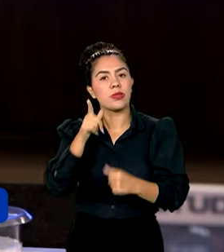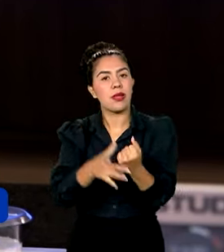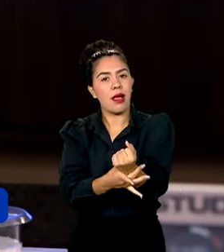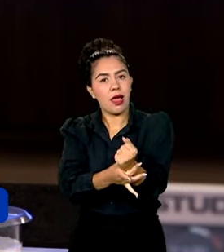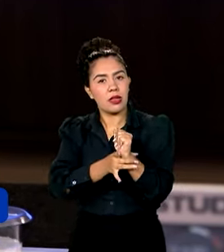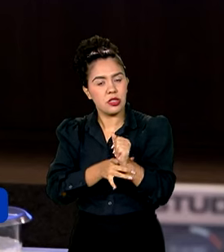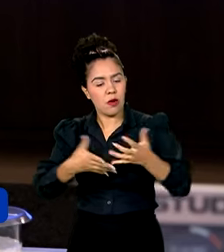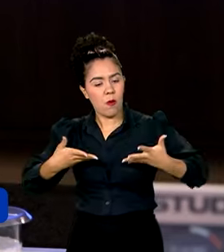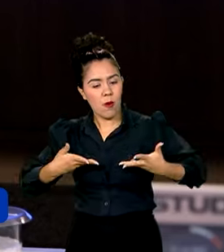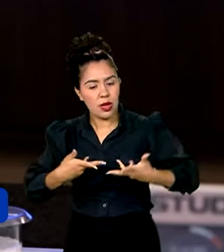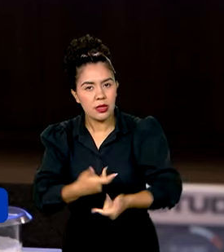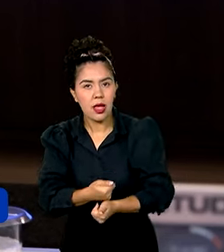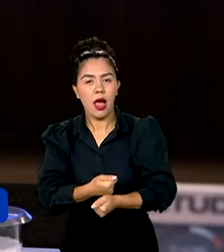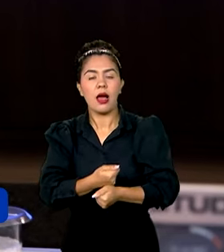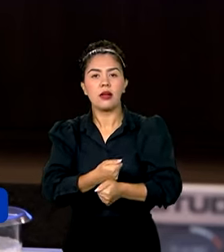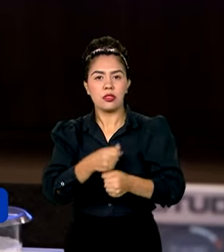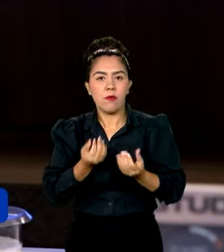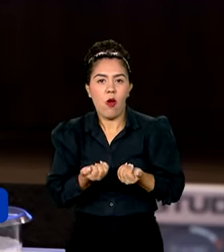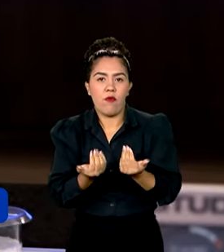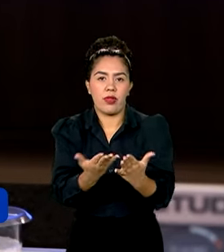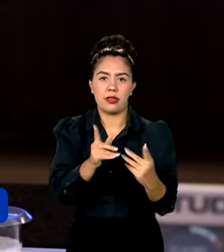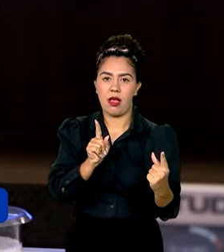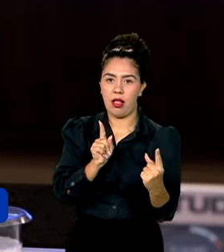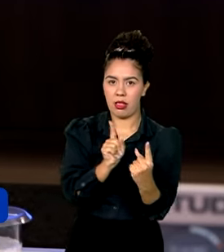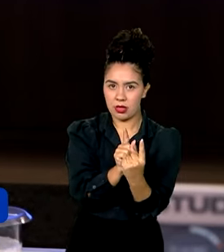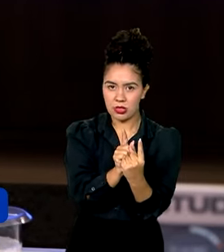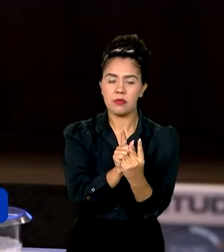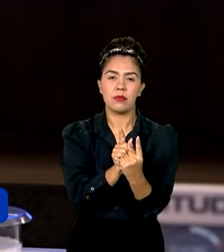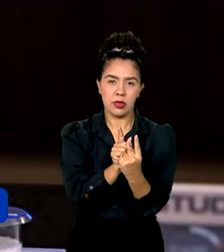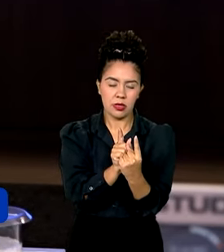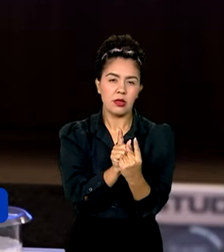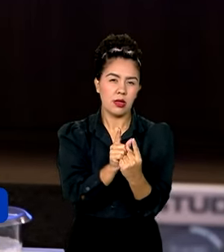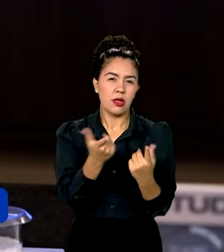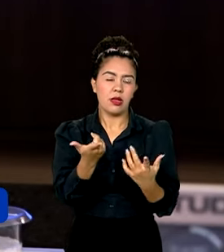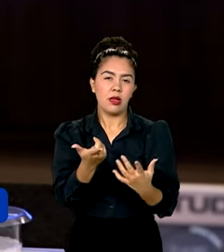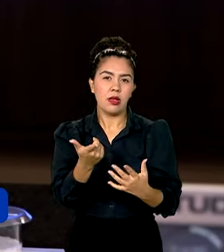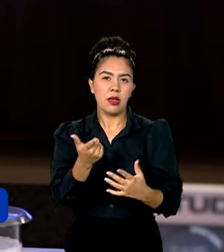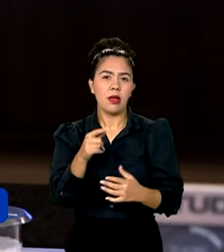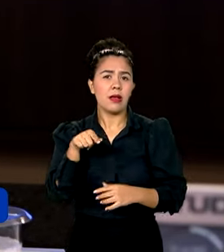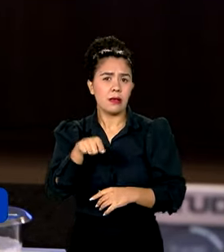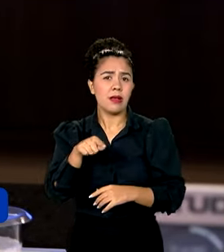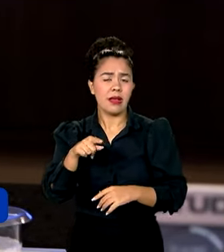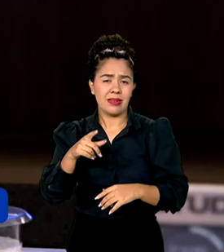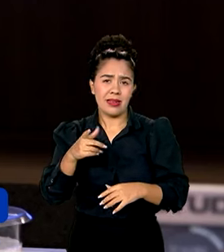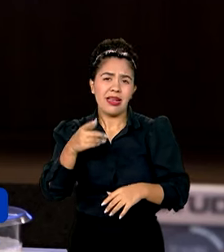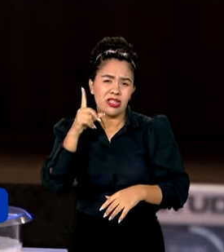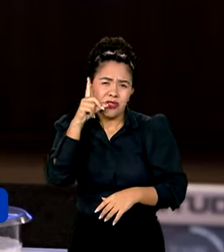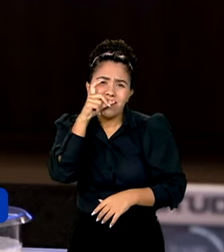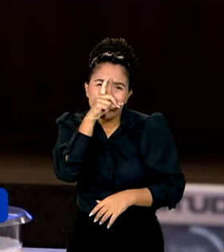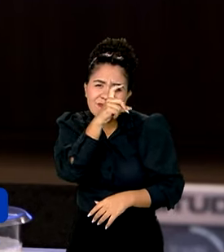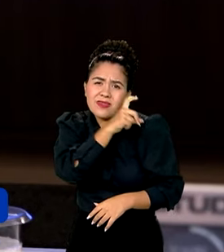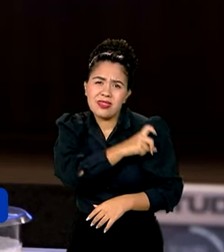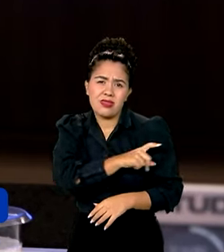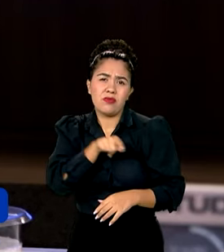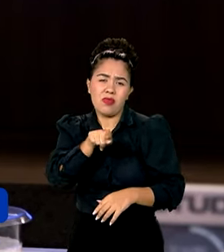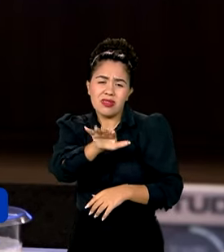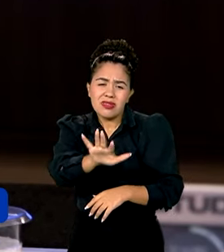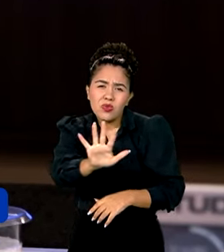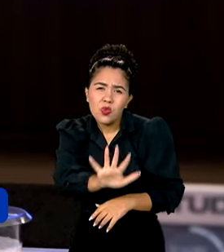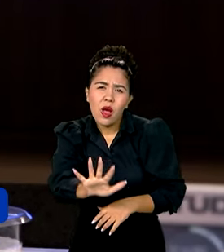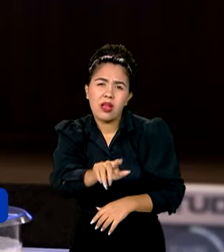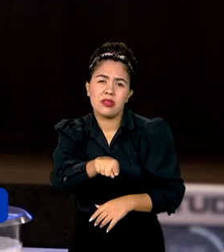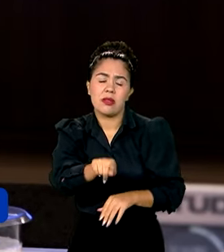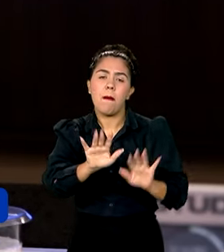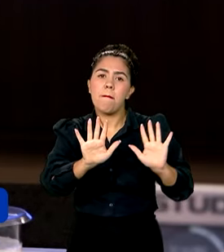qualidade melhor tempo nesse atendimento né temos que eu acho que sempre é muito duro lidar com essa situação